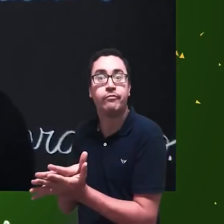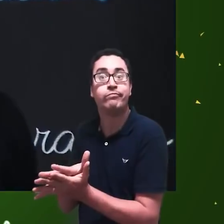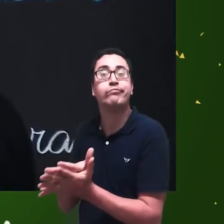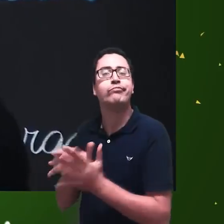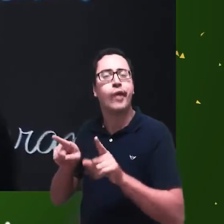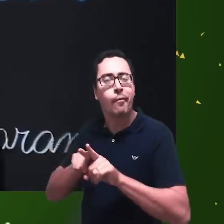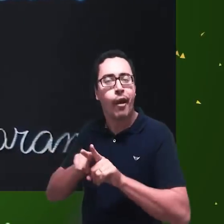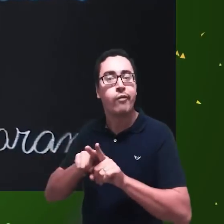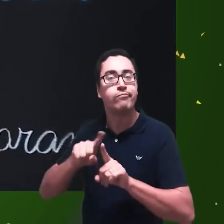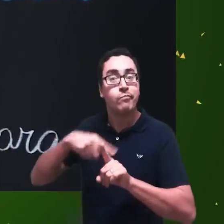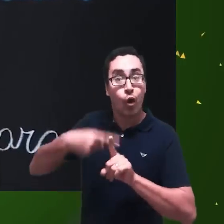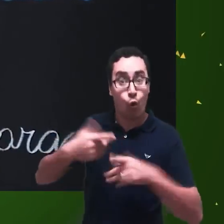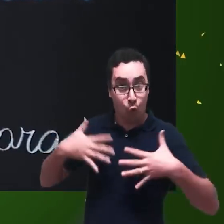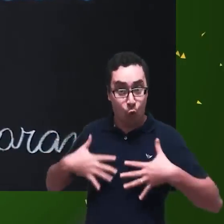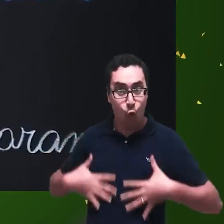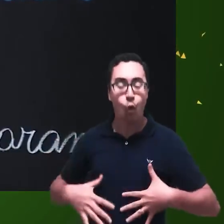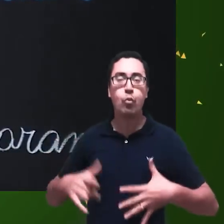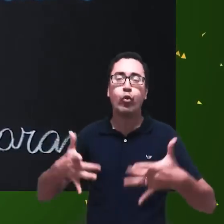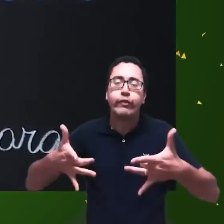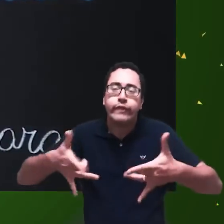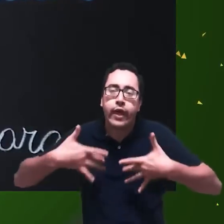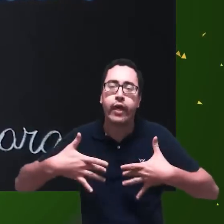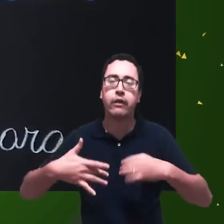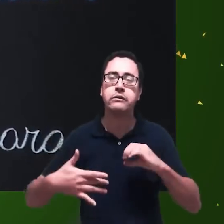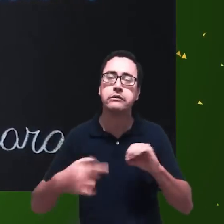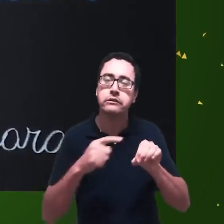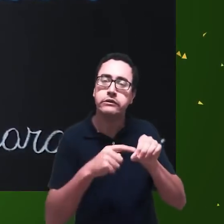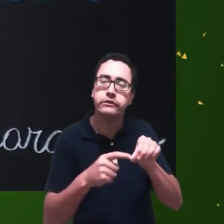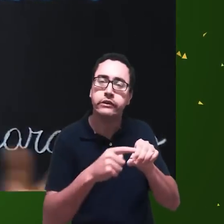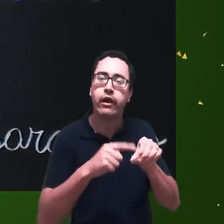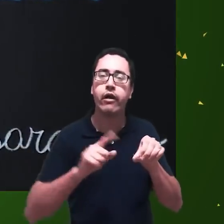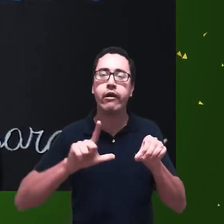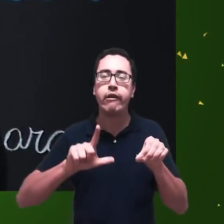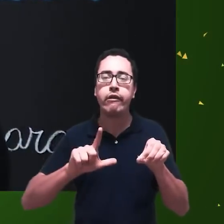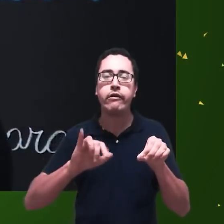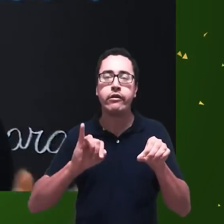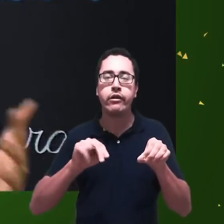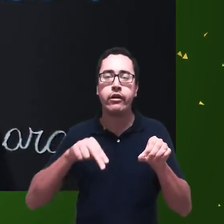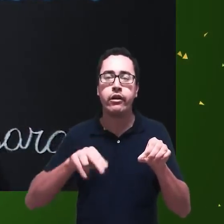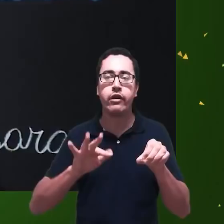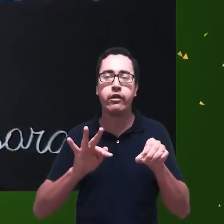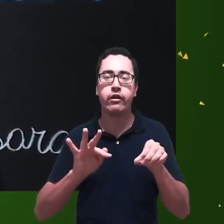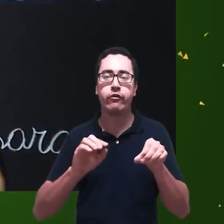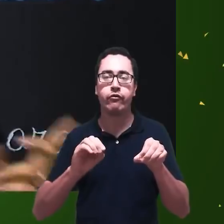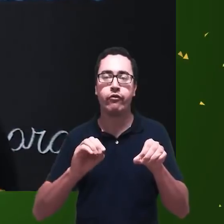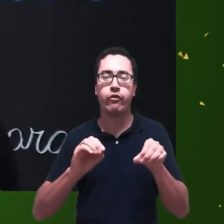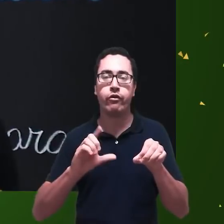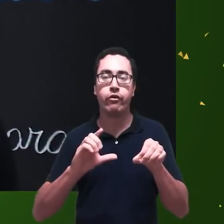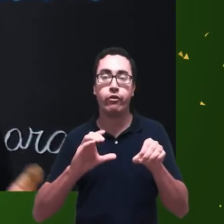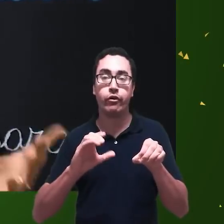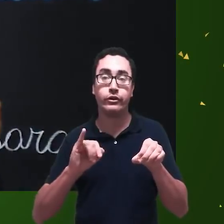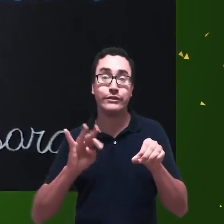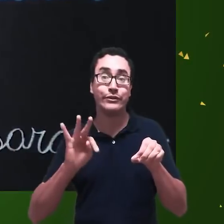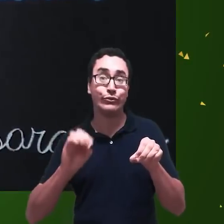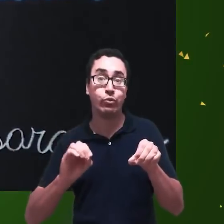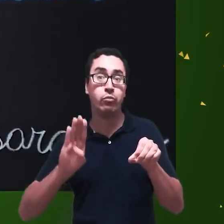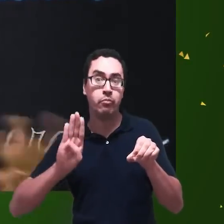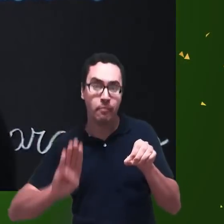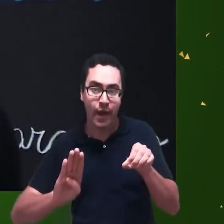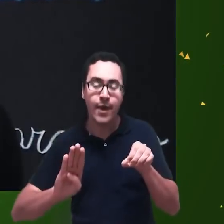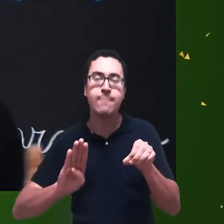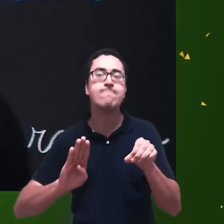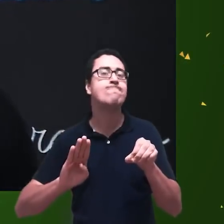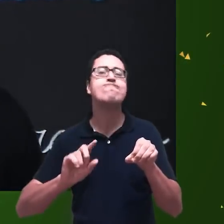chamadas linfócitos B, que são linfócitos que vão produzir os anticorpos. Anticorpo, ele é